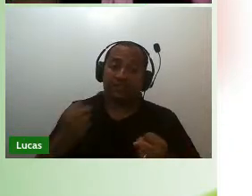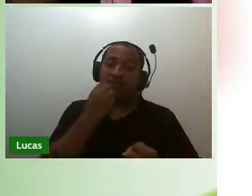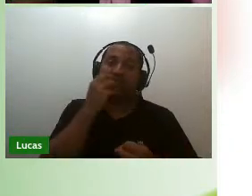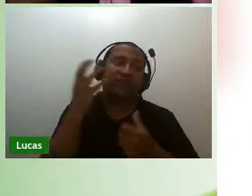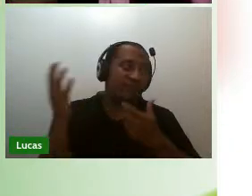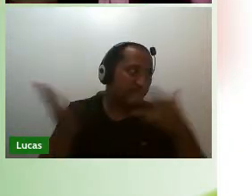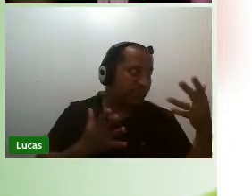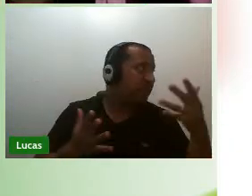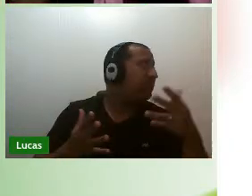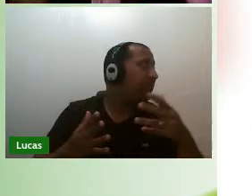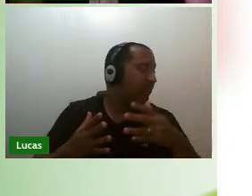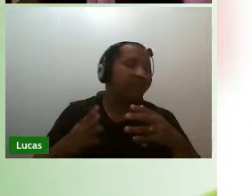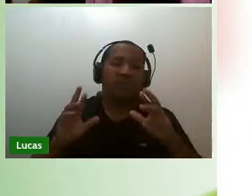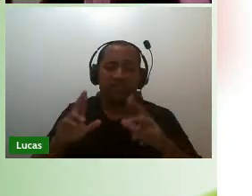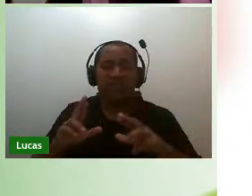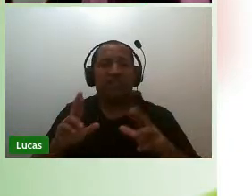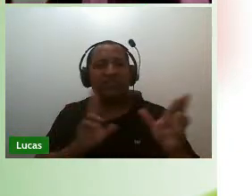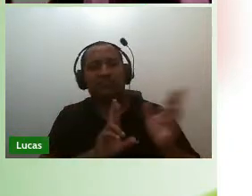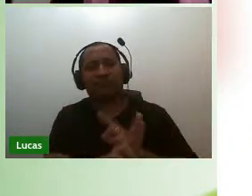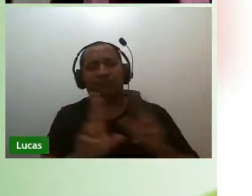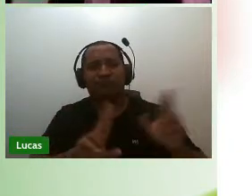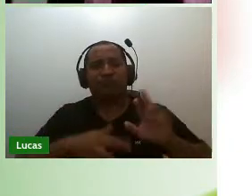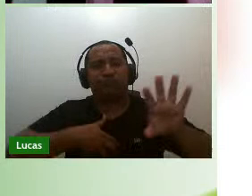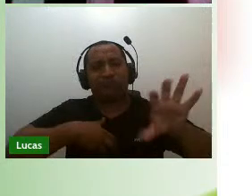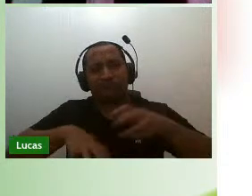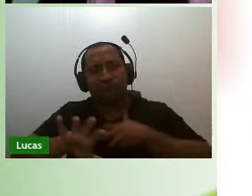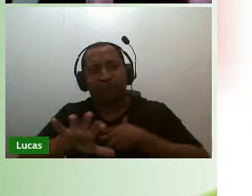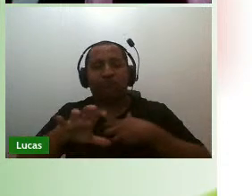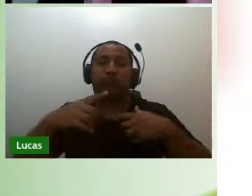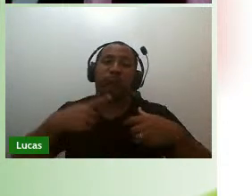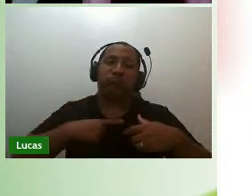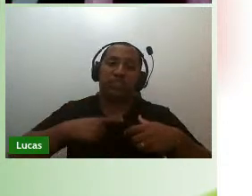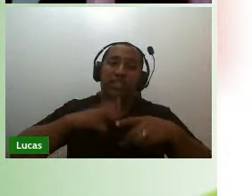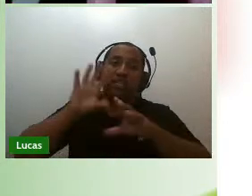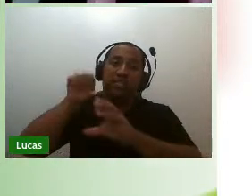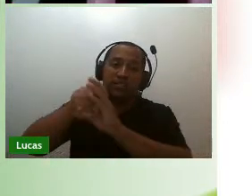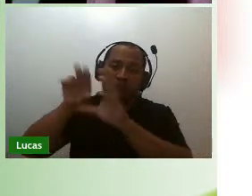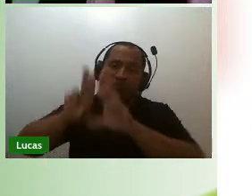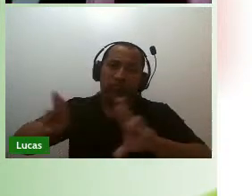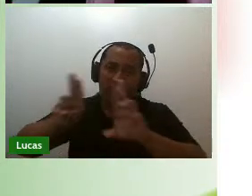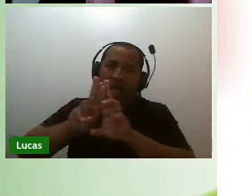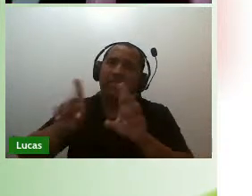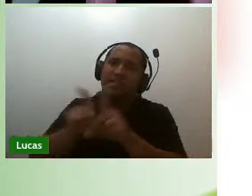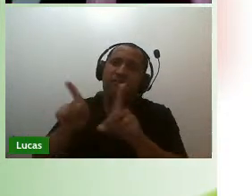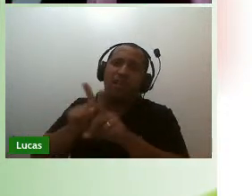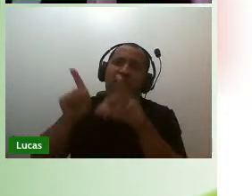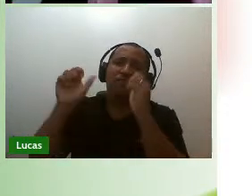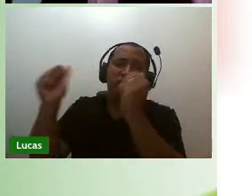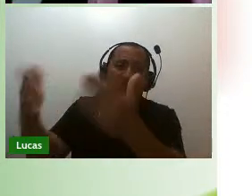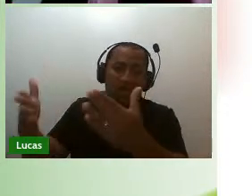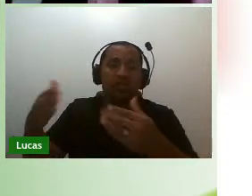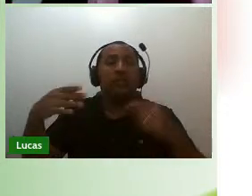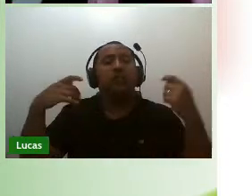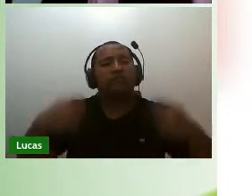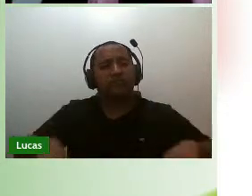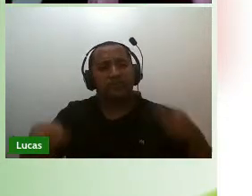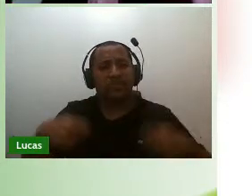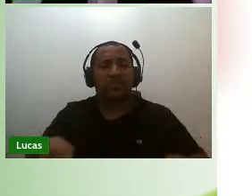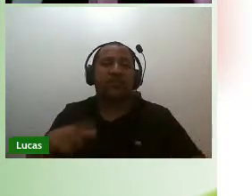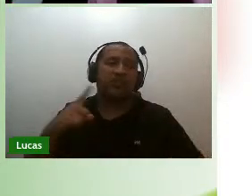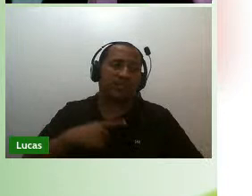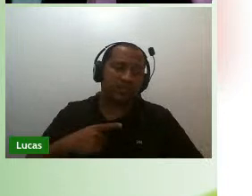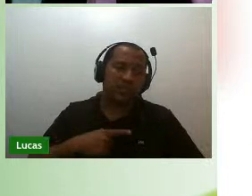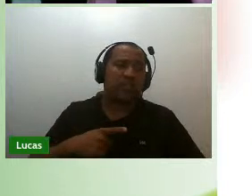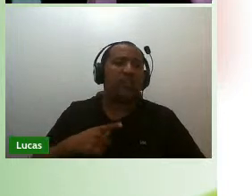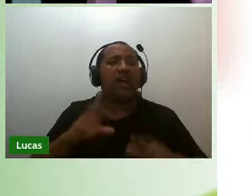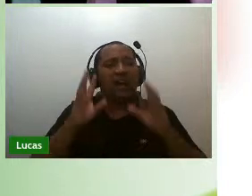isso, numa relação empática, de promoção de empatia numa universidade, fora da universidade, nós precisamos ter